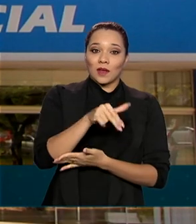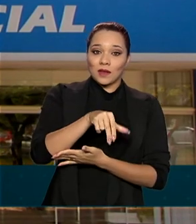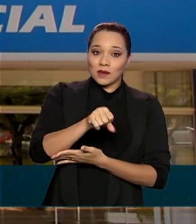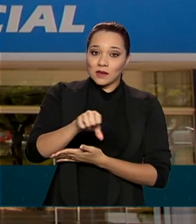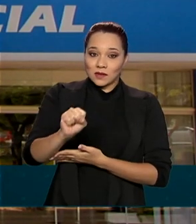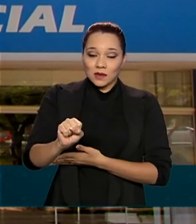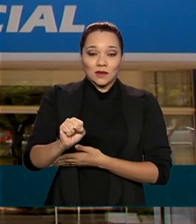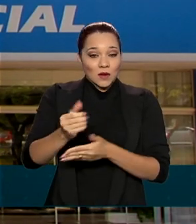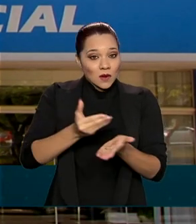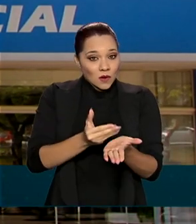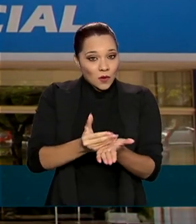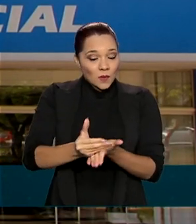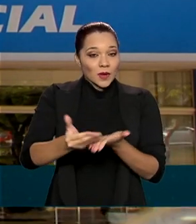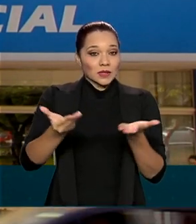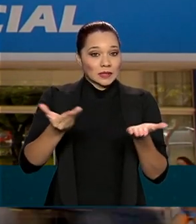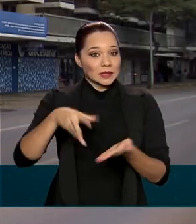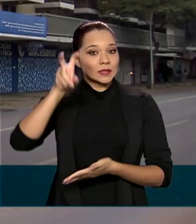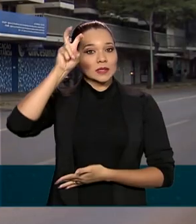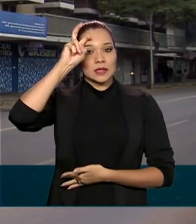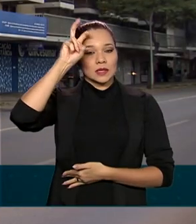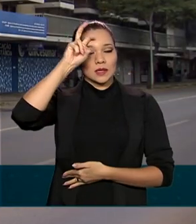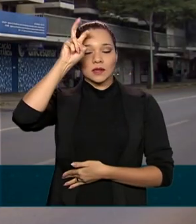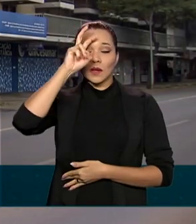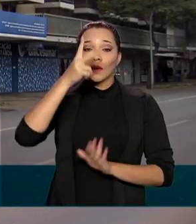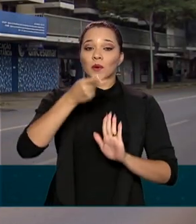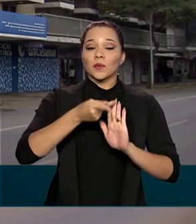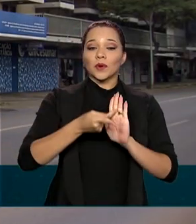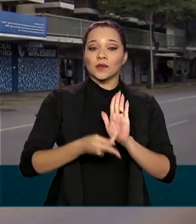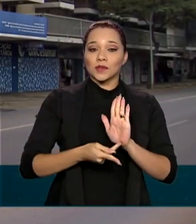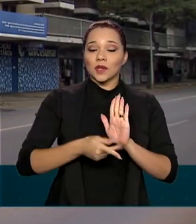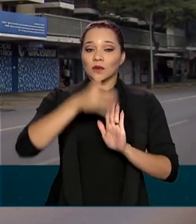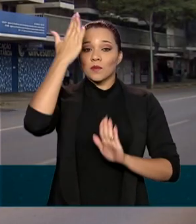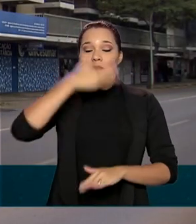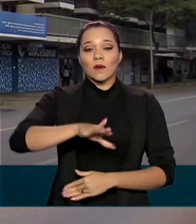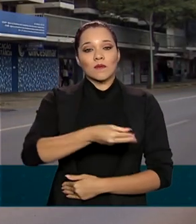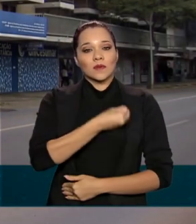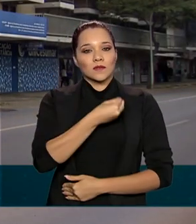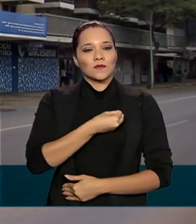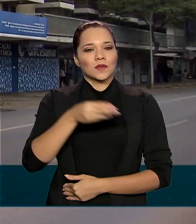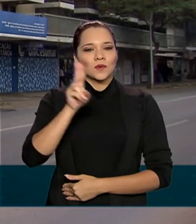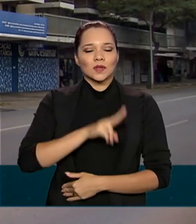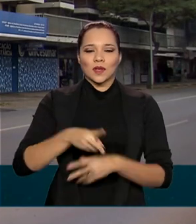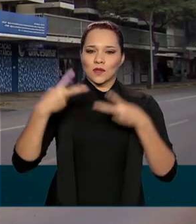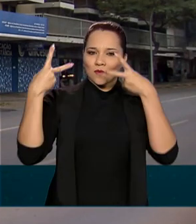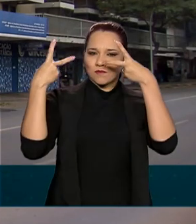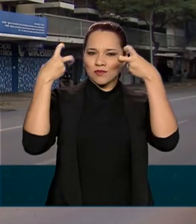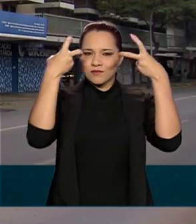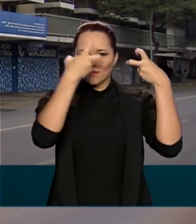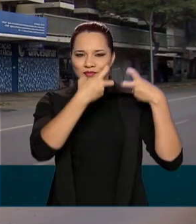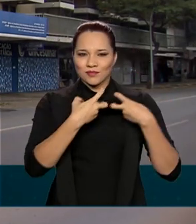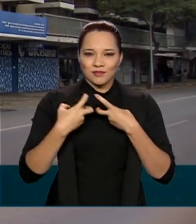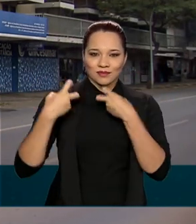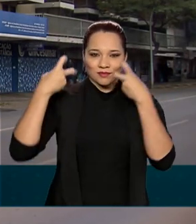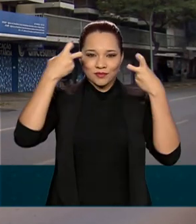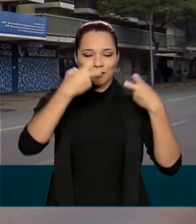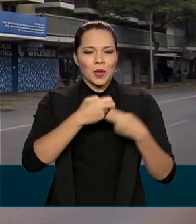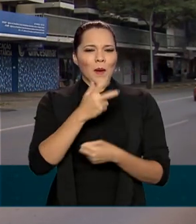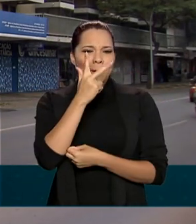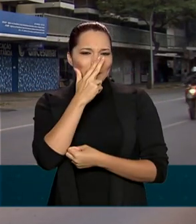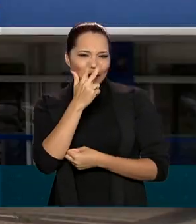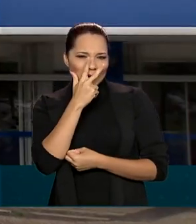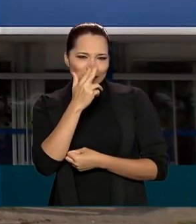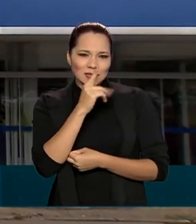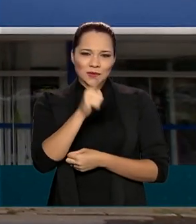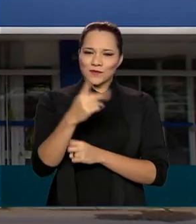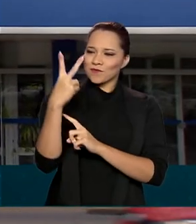inicia nesta quinta-feira um projeto da prova de vida por biometria facial, parecido com